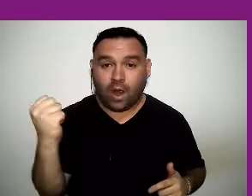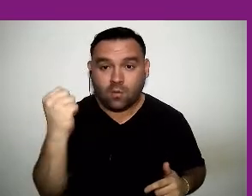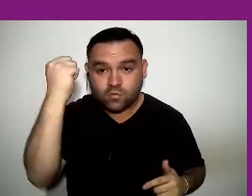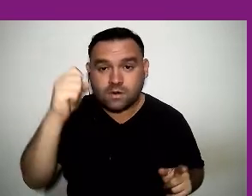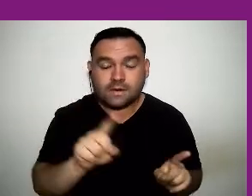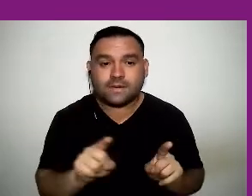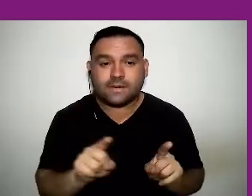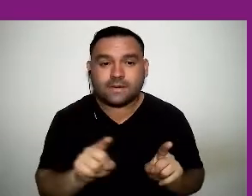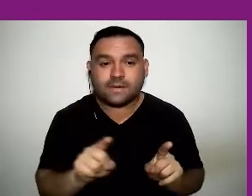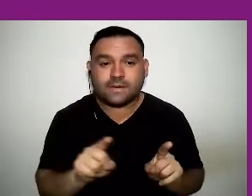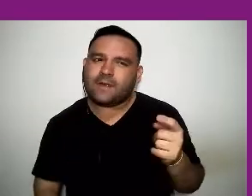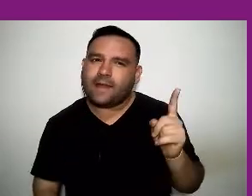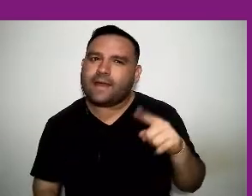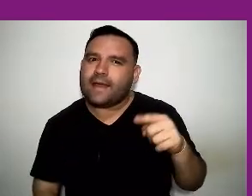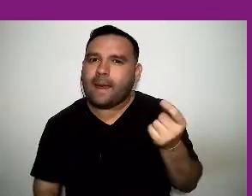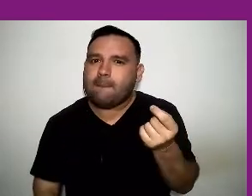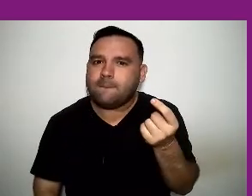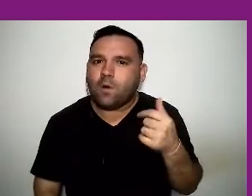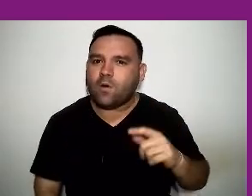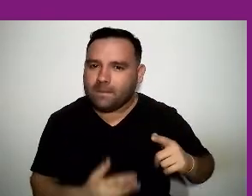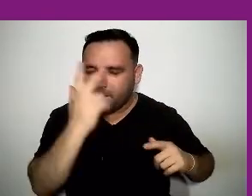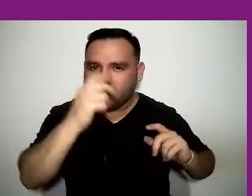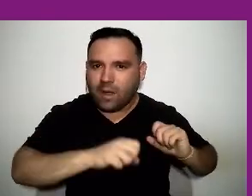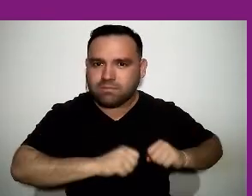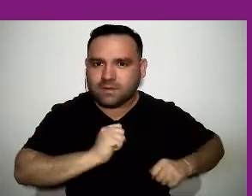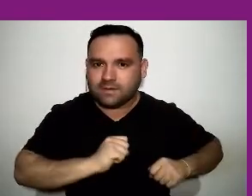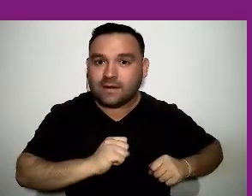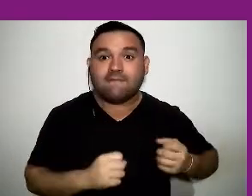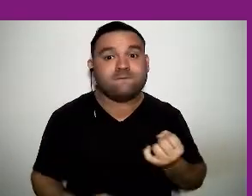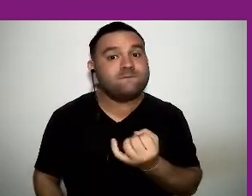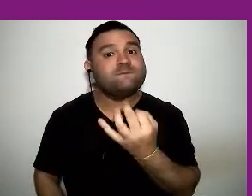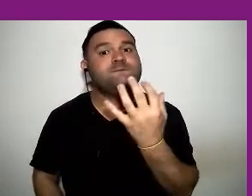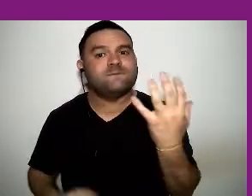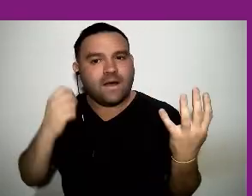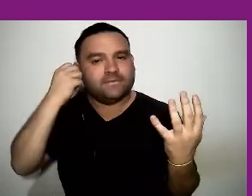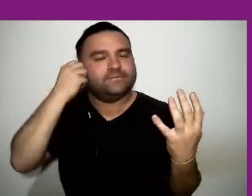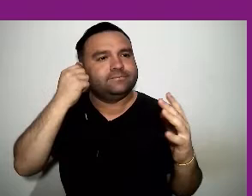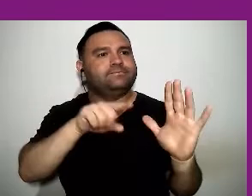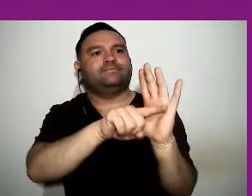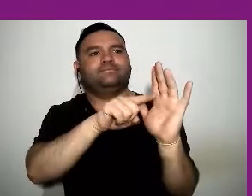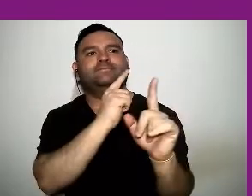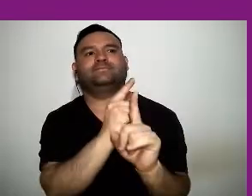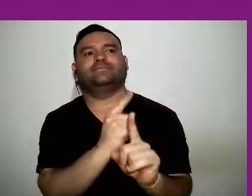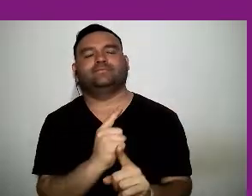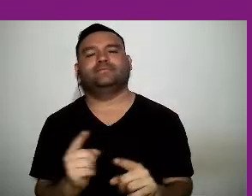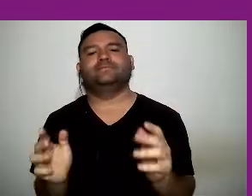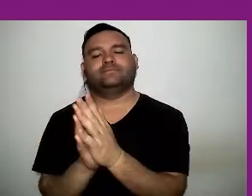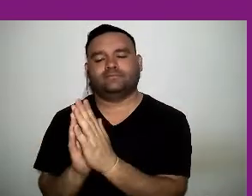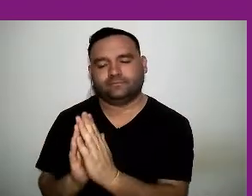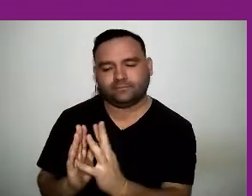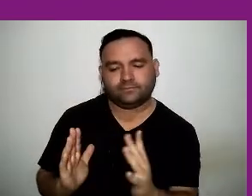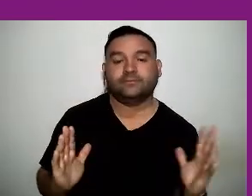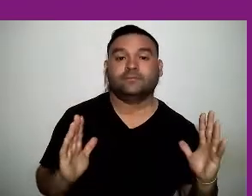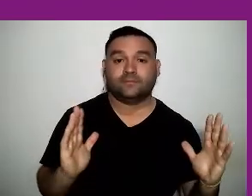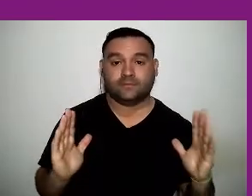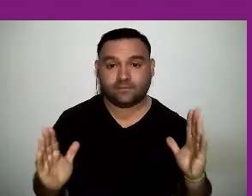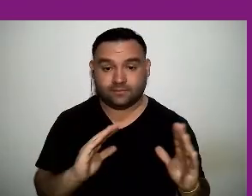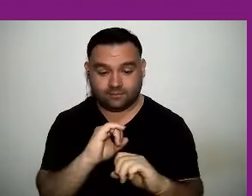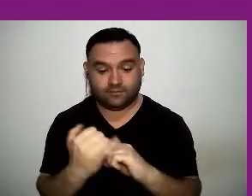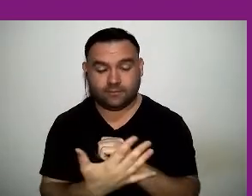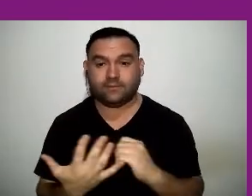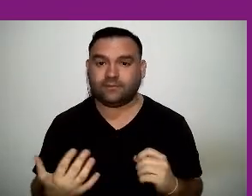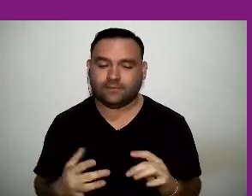os quadros de infarto agudo de miocárdio que foram observados durante a